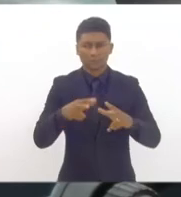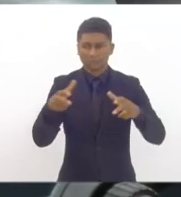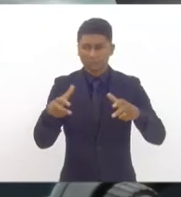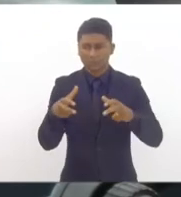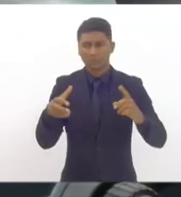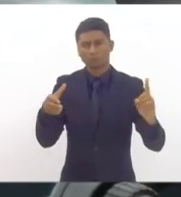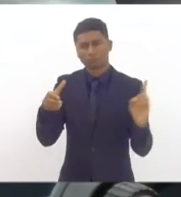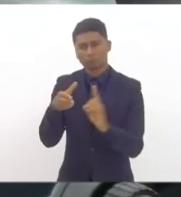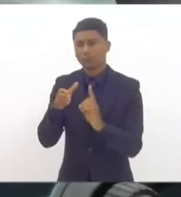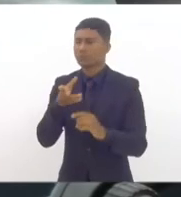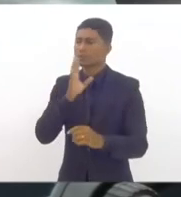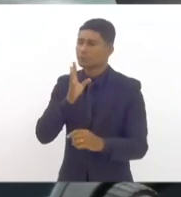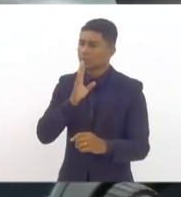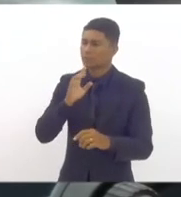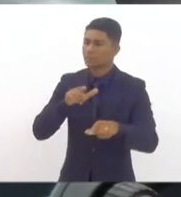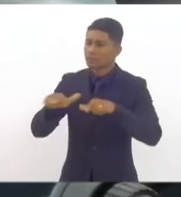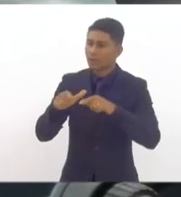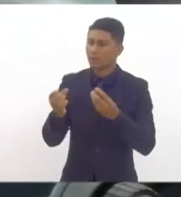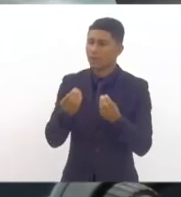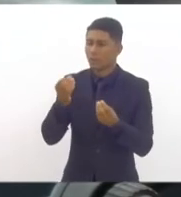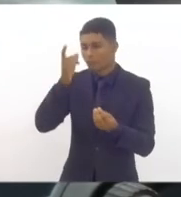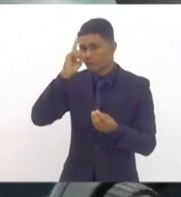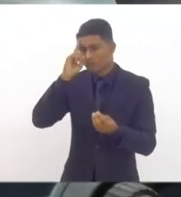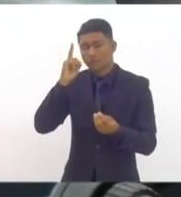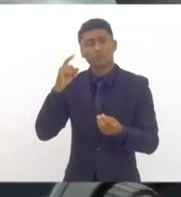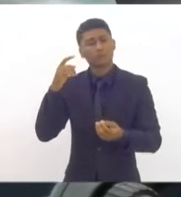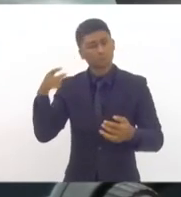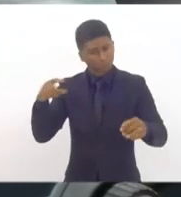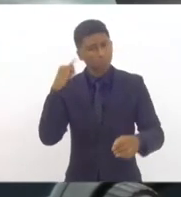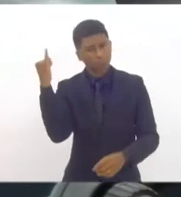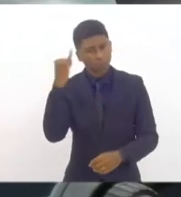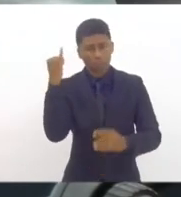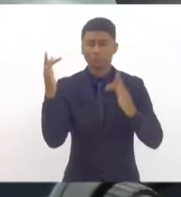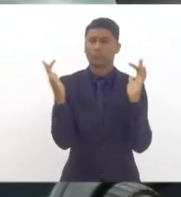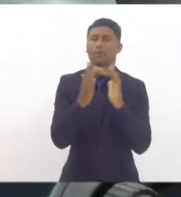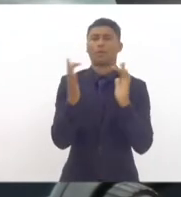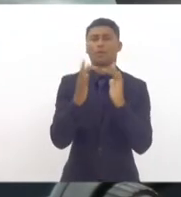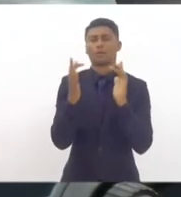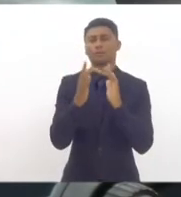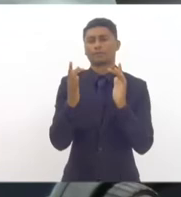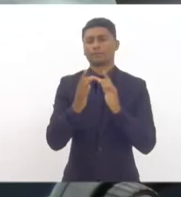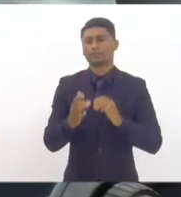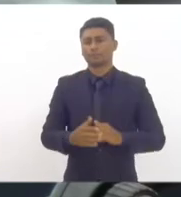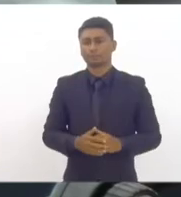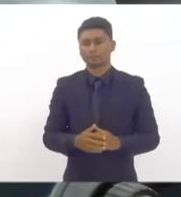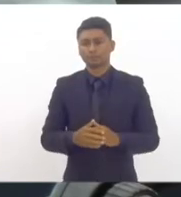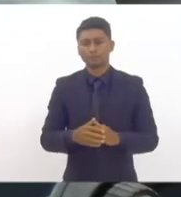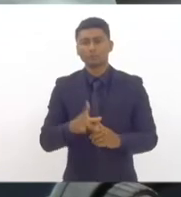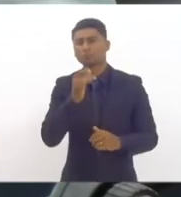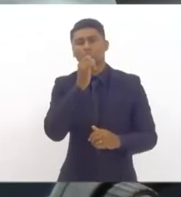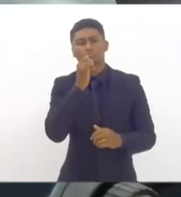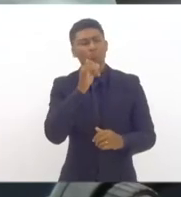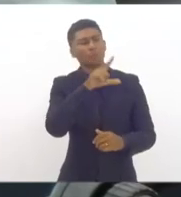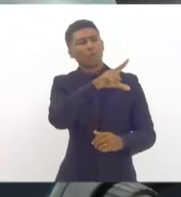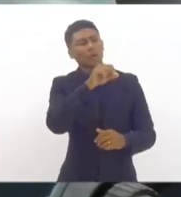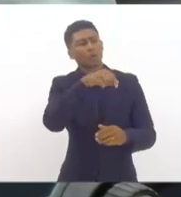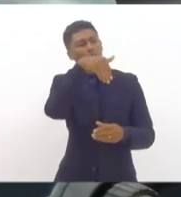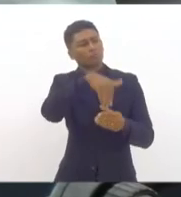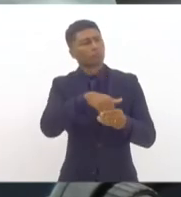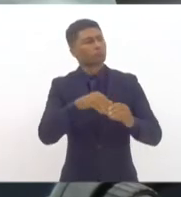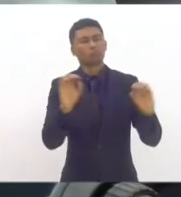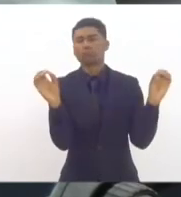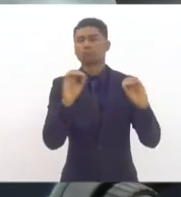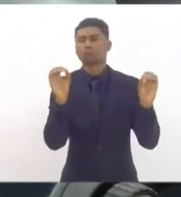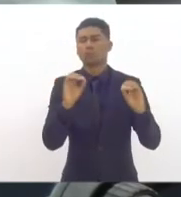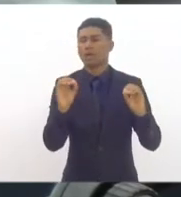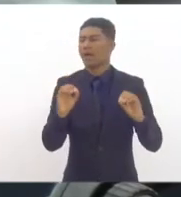conhecer o dia a dia do mecanismo, o dia a dia do trabalho. Né? Isso não quer dizer que a pessoa ela não é eleita, ela abandone, ela não foi eleita,